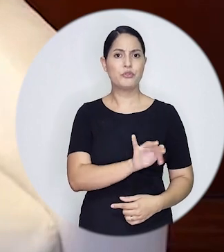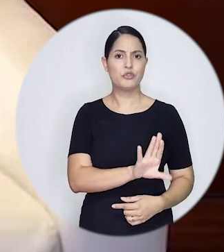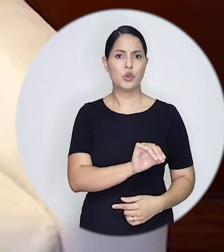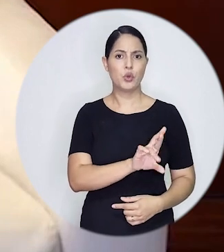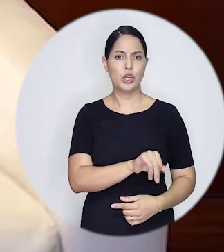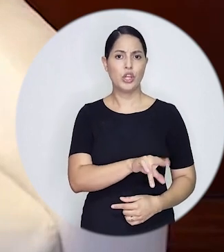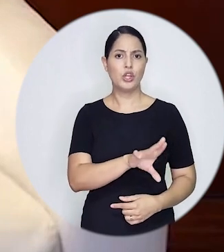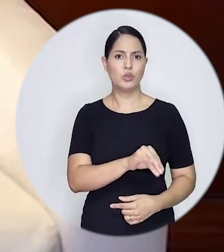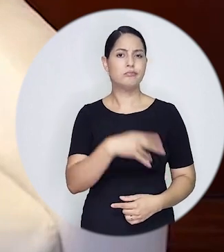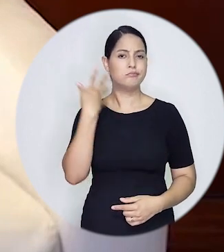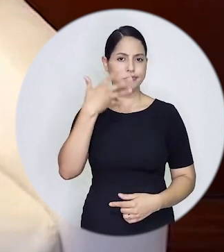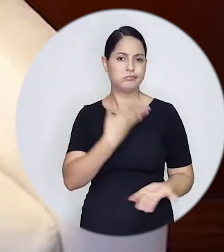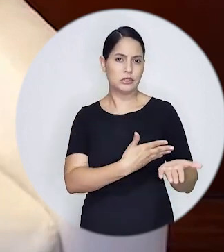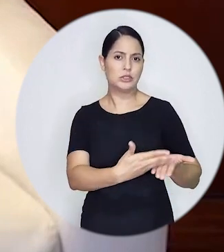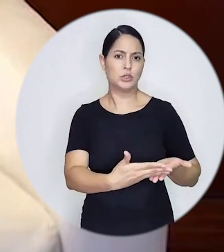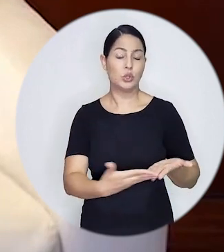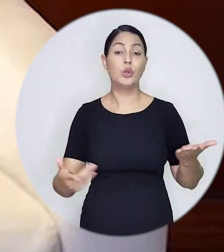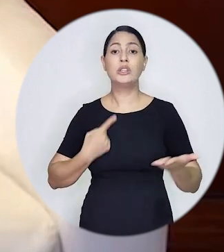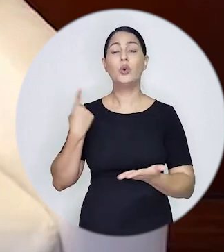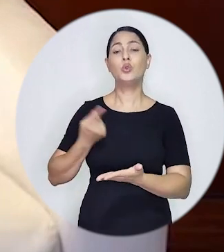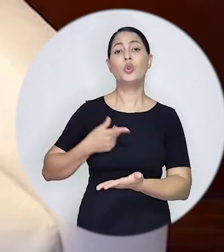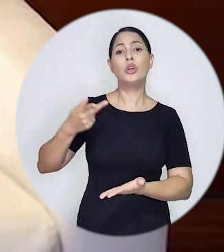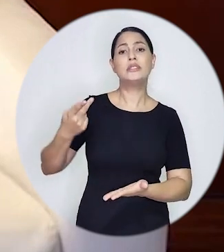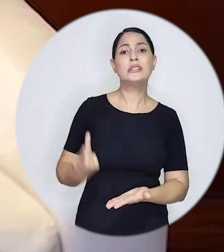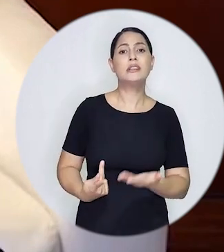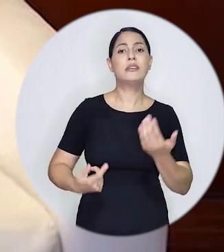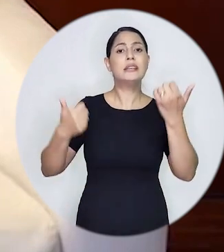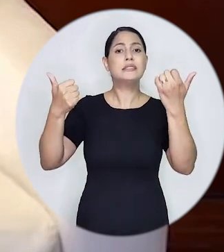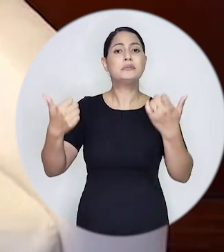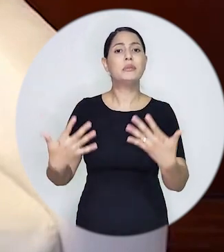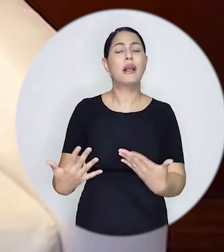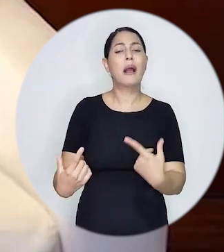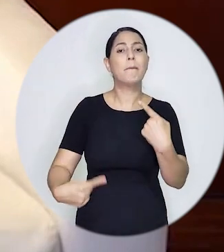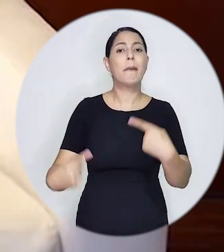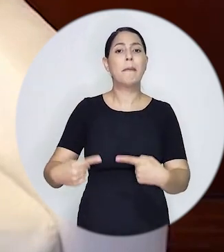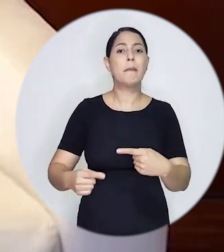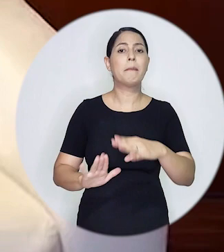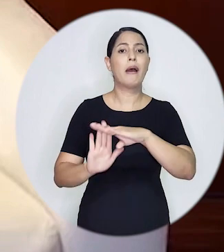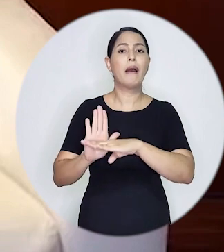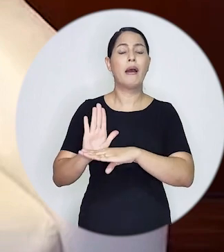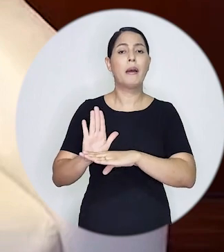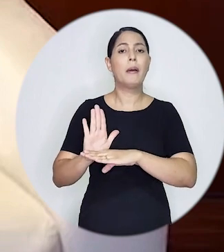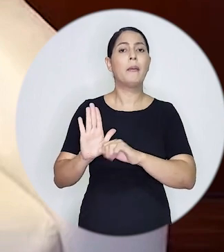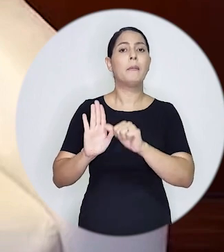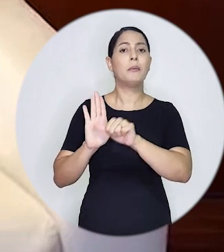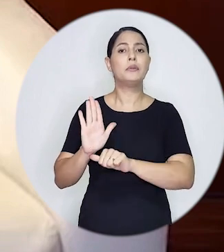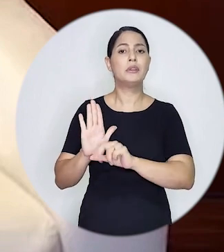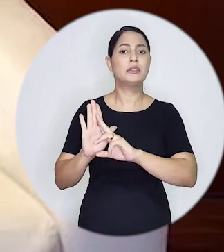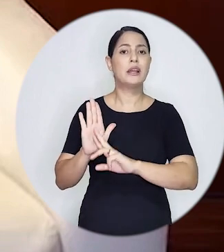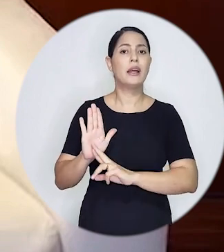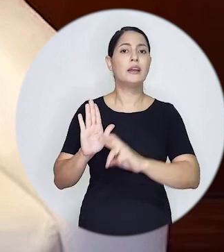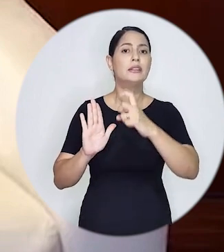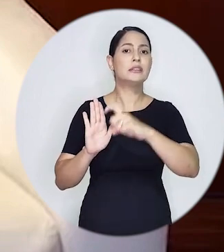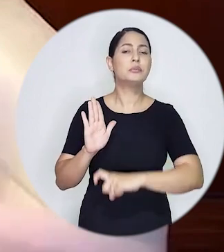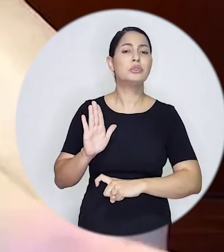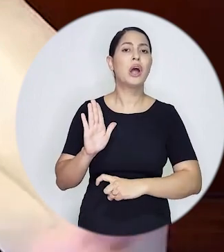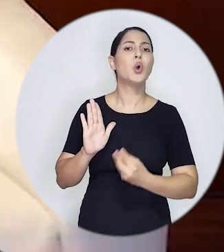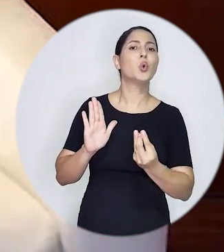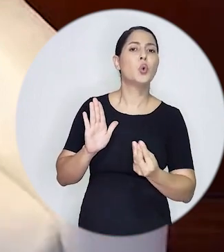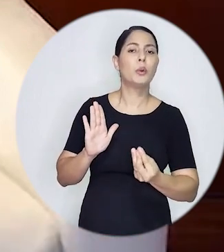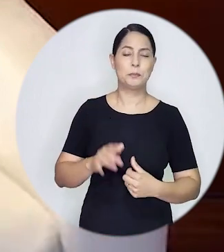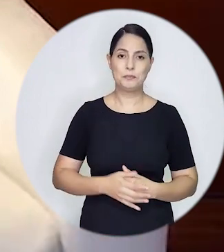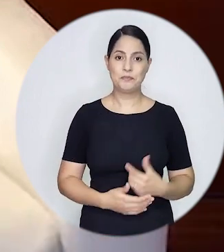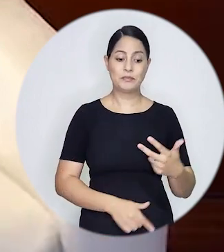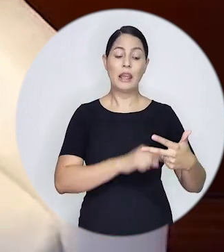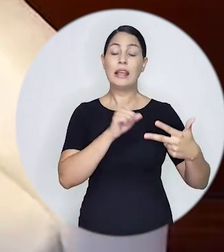ser vencido para que essa reforma tributária venha a sair efetivamente do papel, venha a ser aprovada e venha a